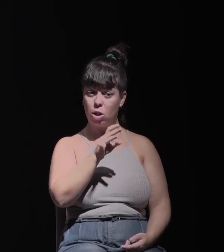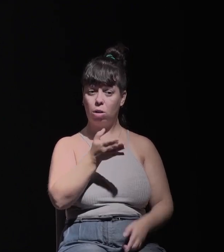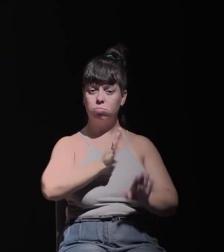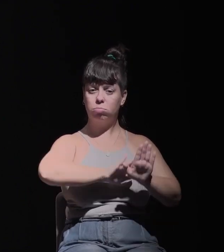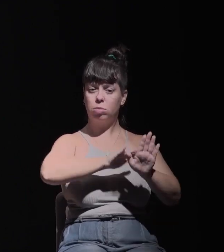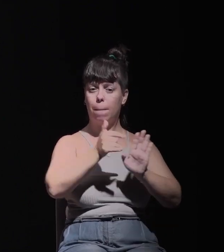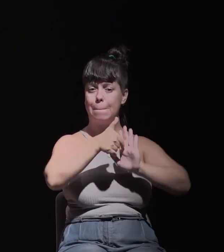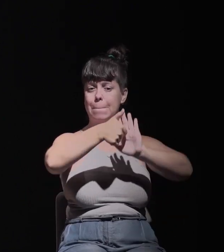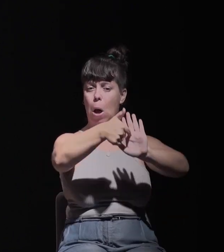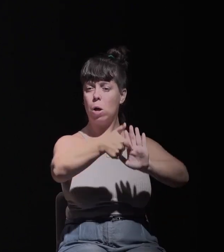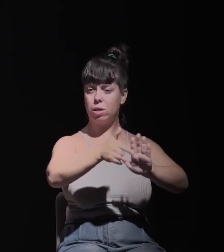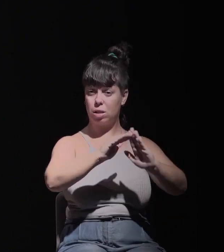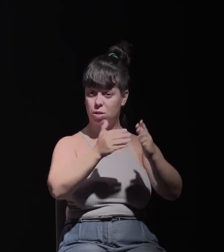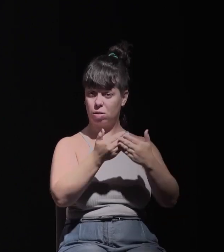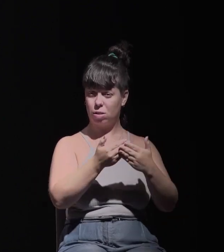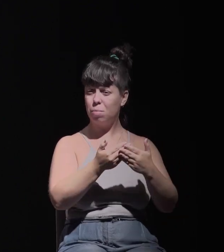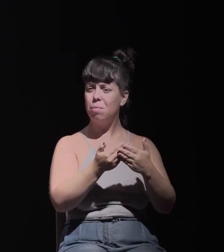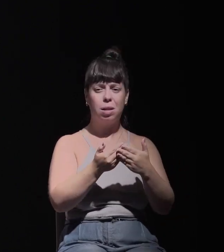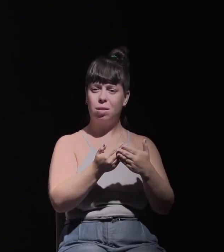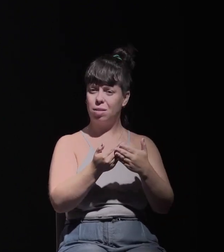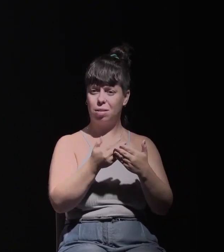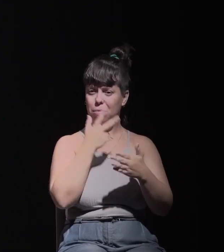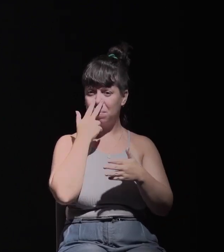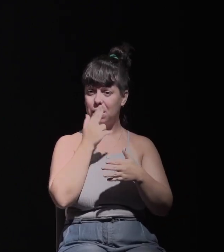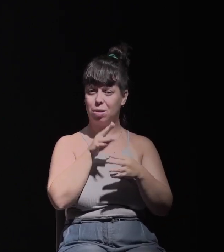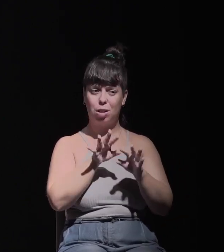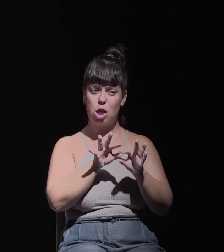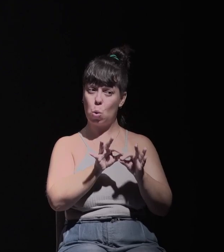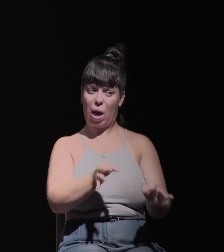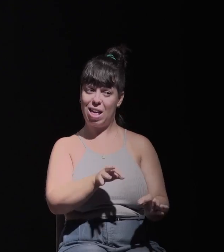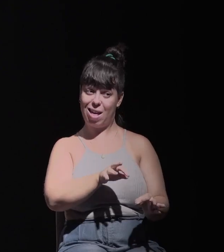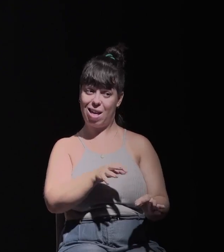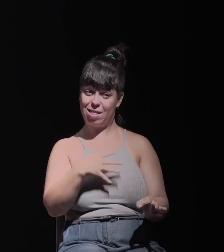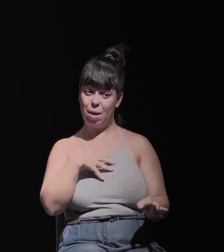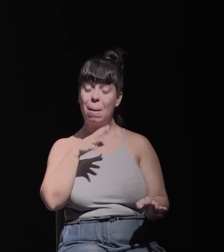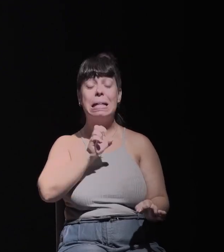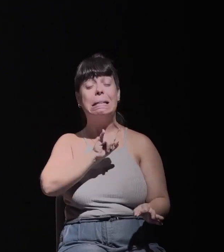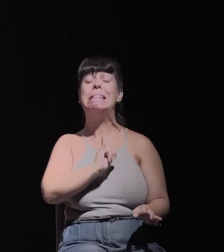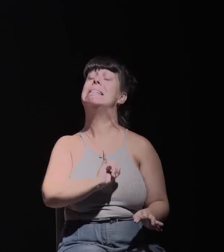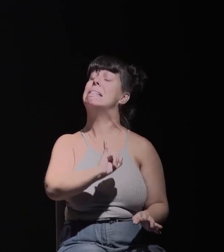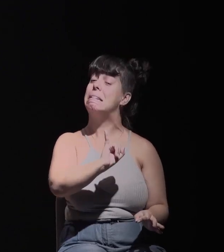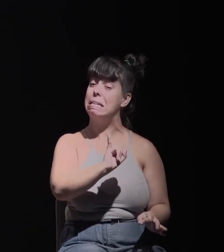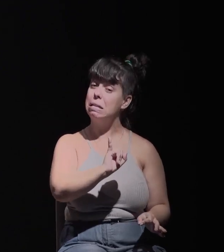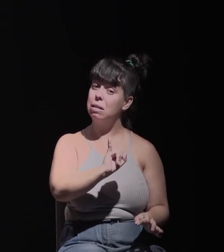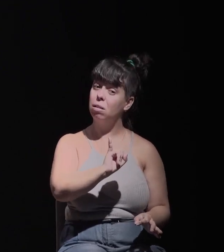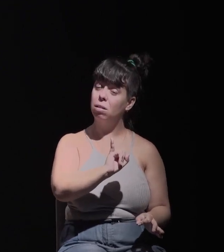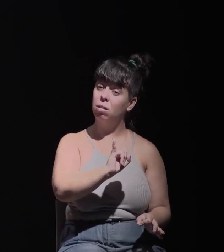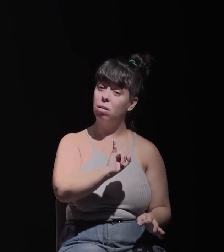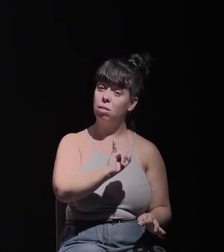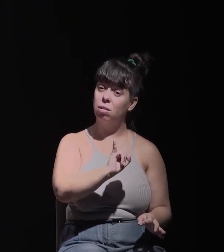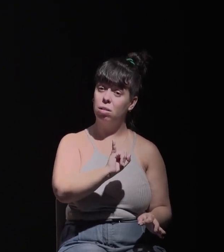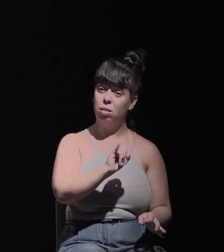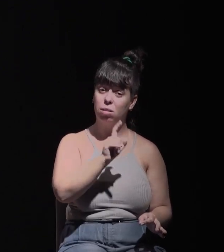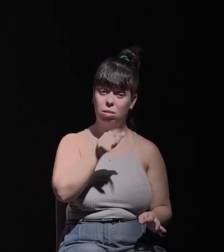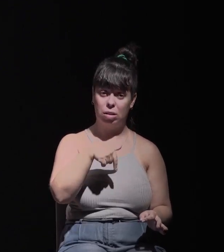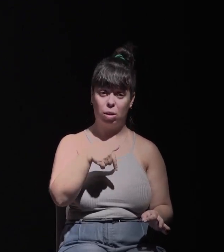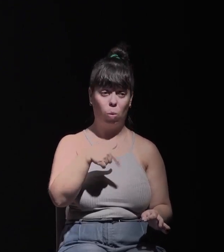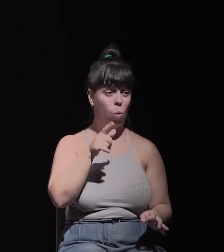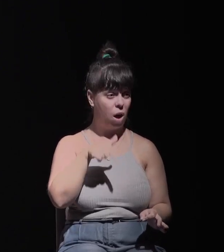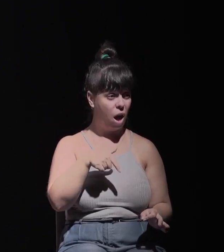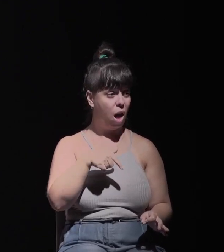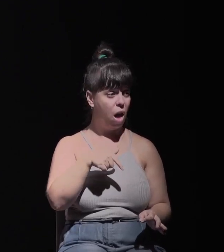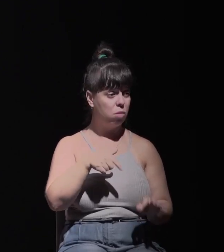escola, o que eu acho que não é tão simples assim, mas trabalhando nessa perspectiva, então é reflexo da gente, porra.